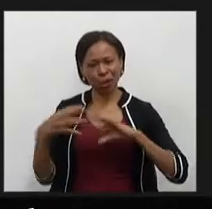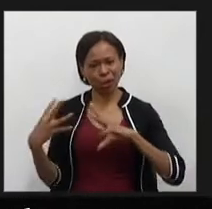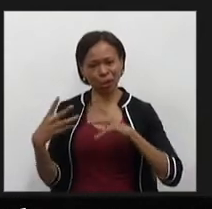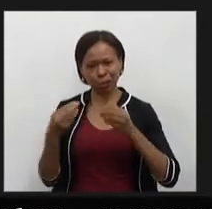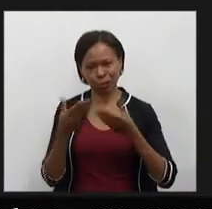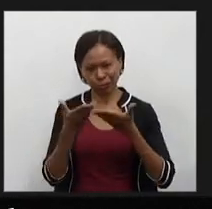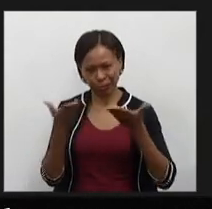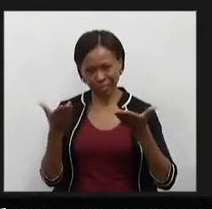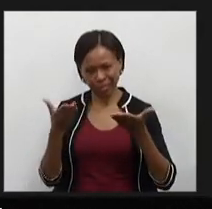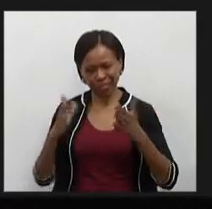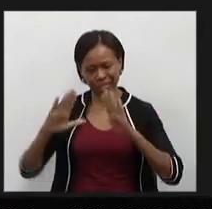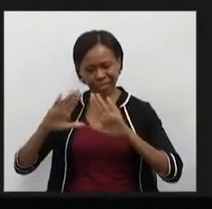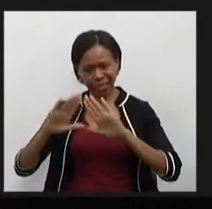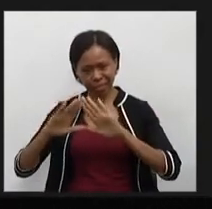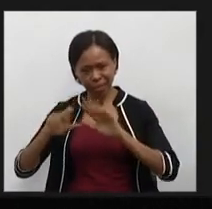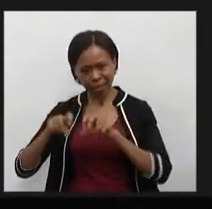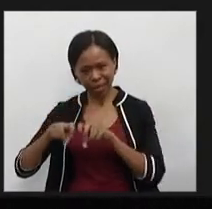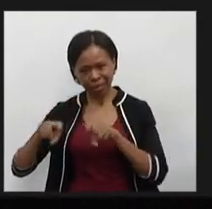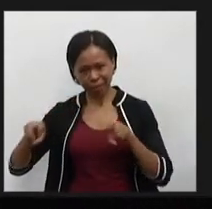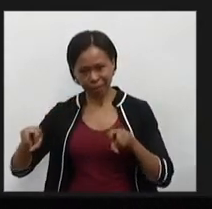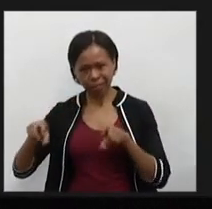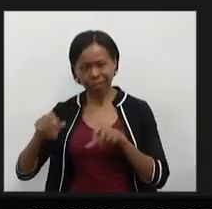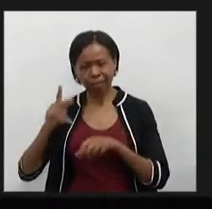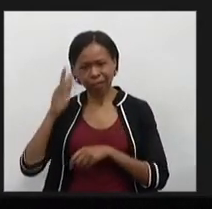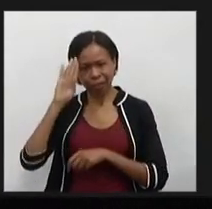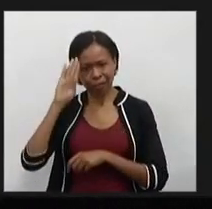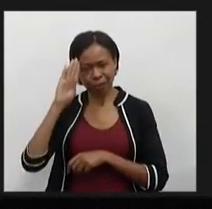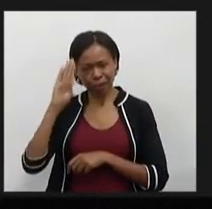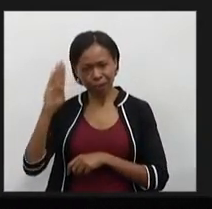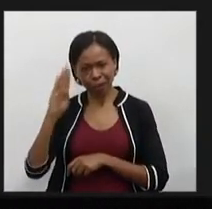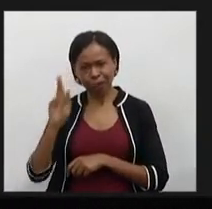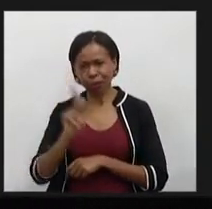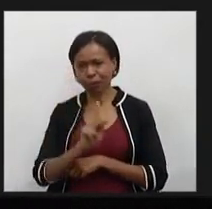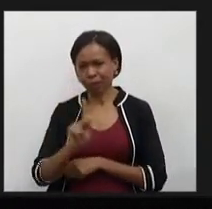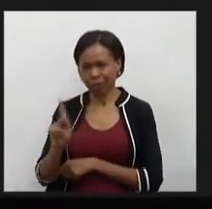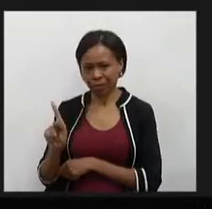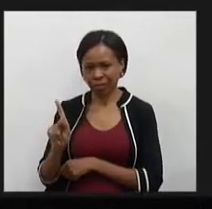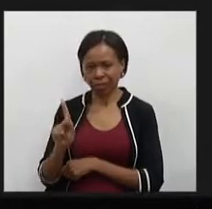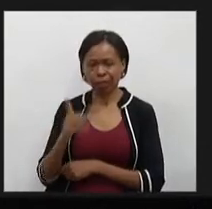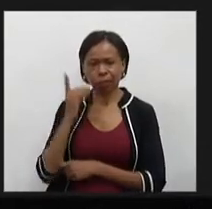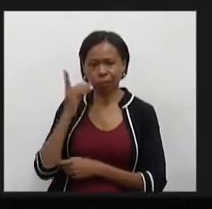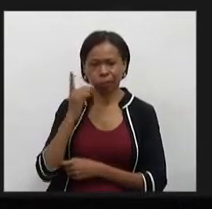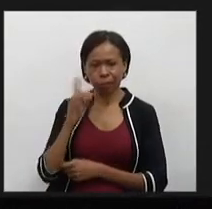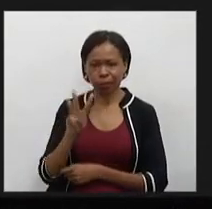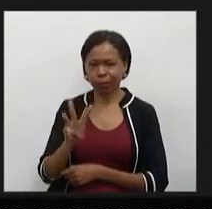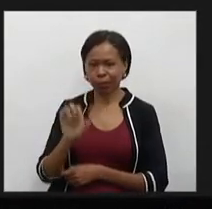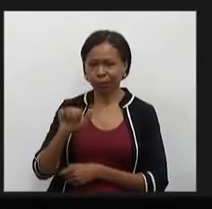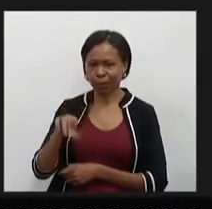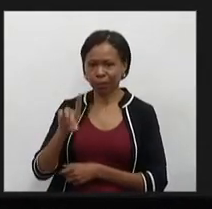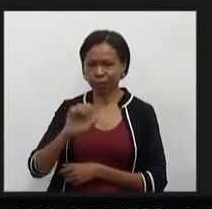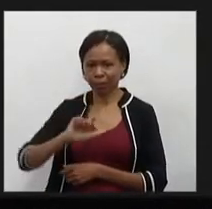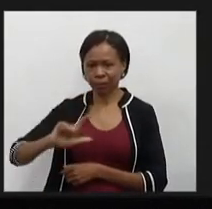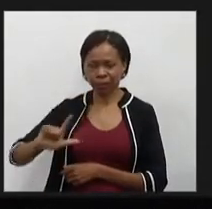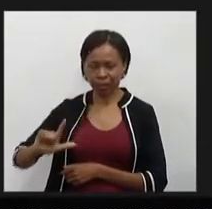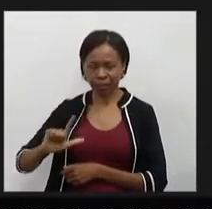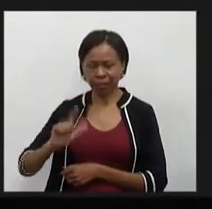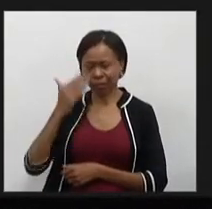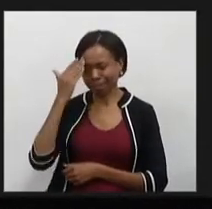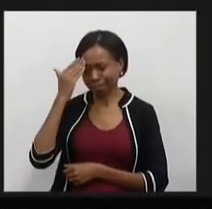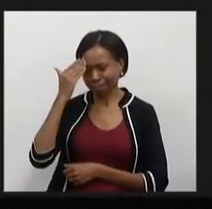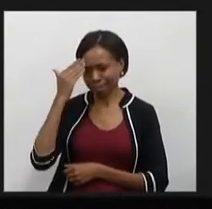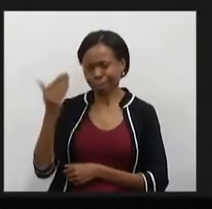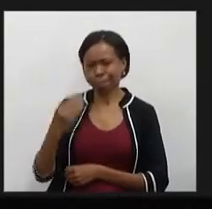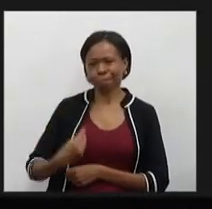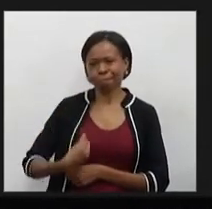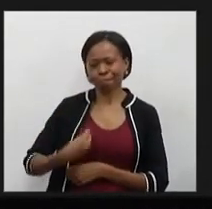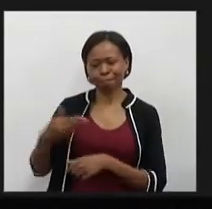Assembleia, especialmente ao presidente, ao deputado estadual, professor Wendel Mesquita. Muito obrigado por